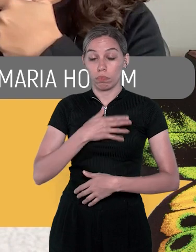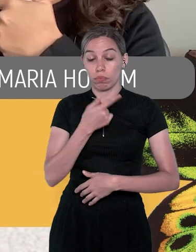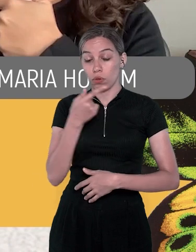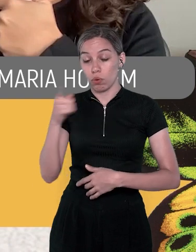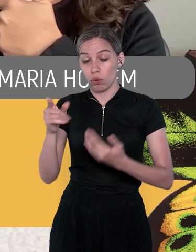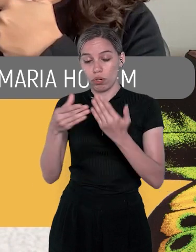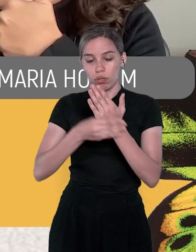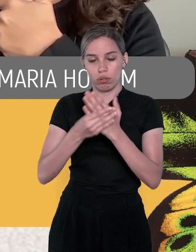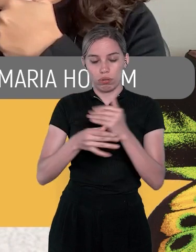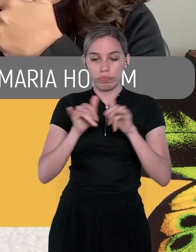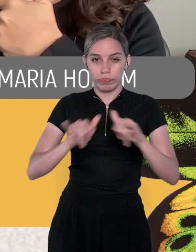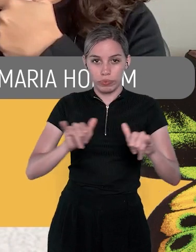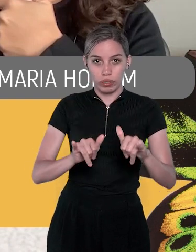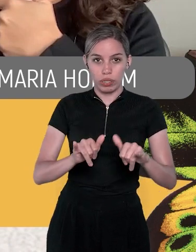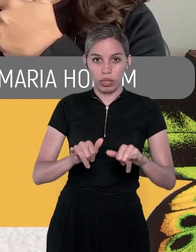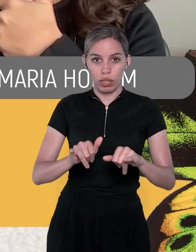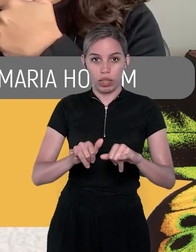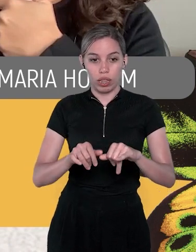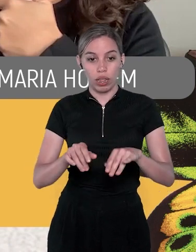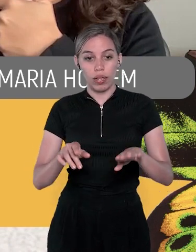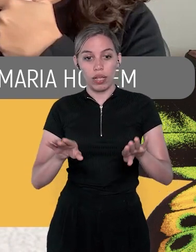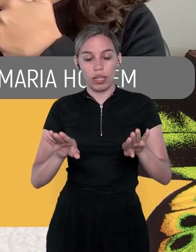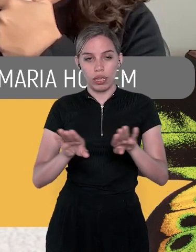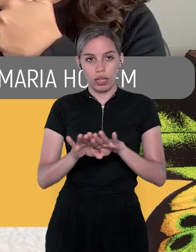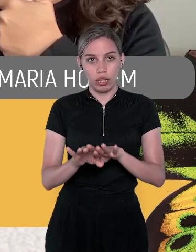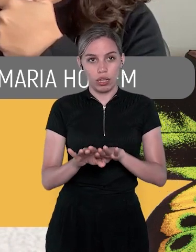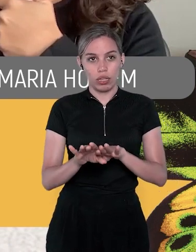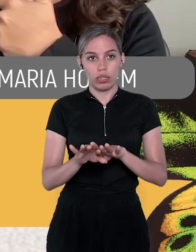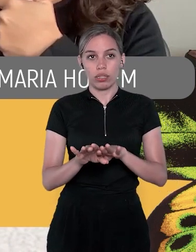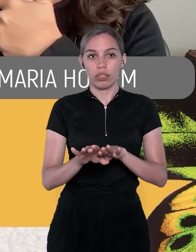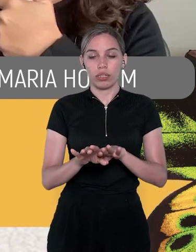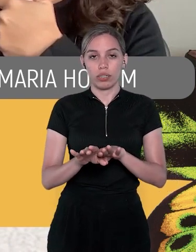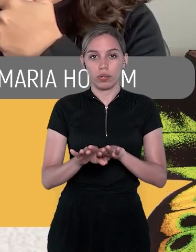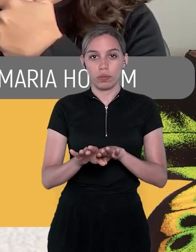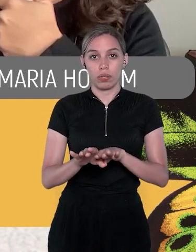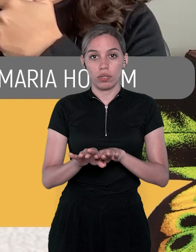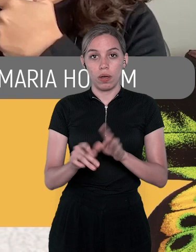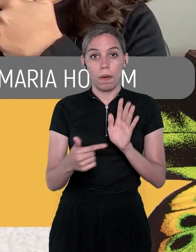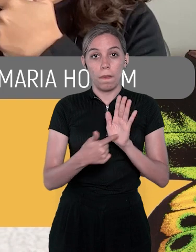essas grandes transformações que a gente está passando, ele já